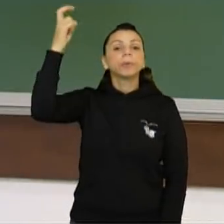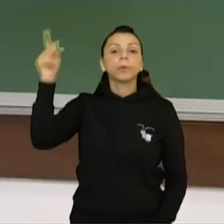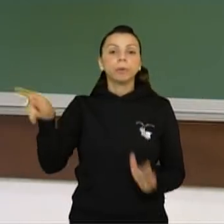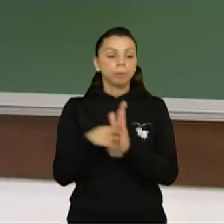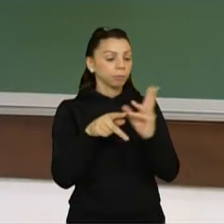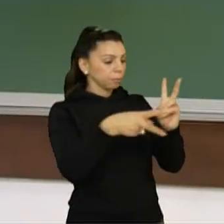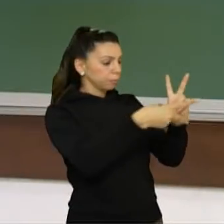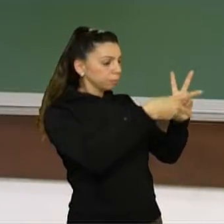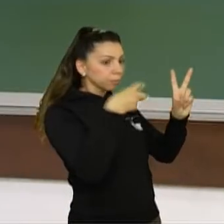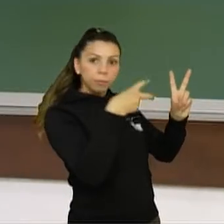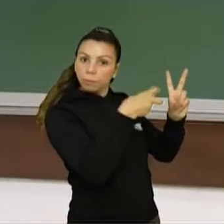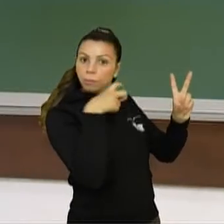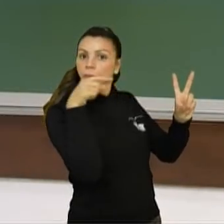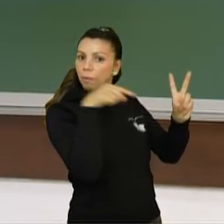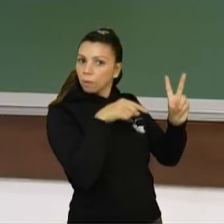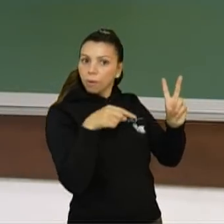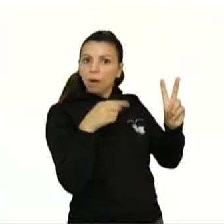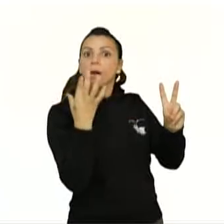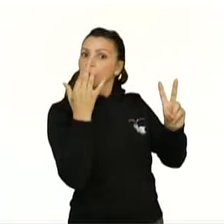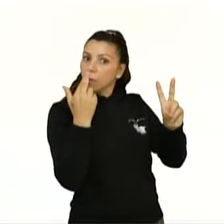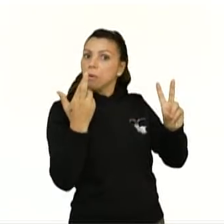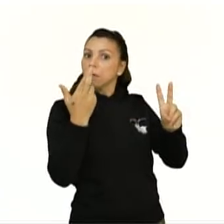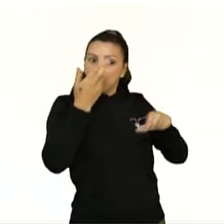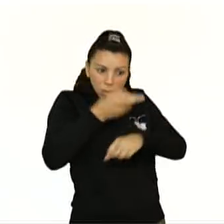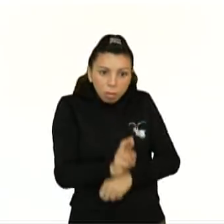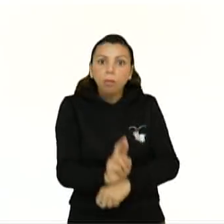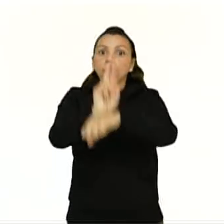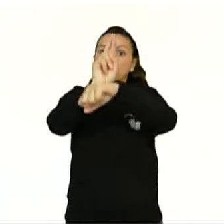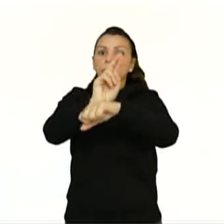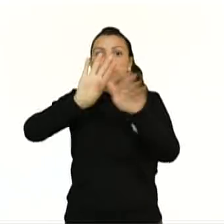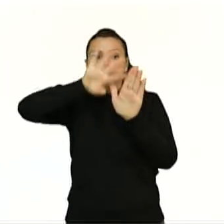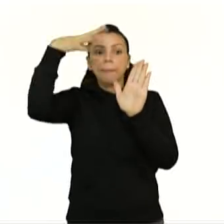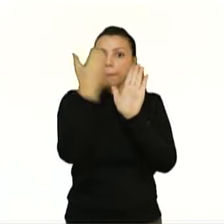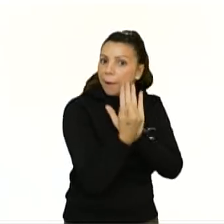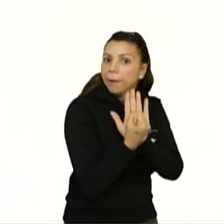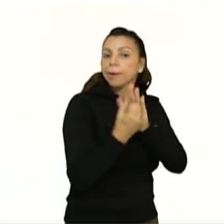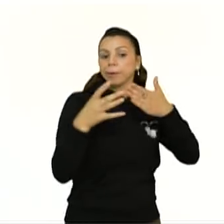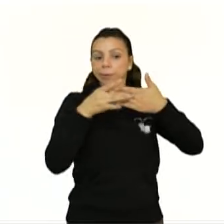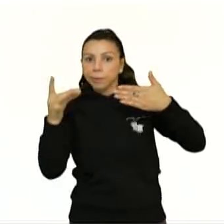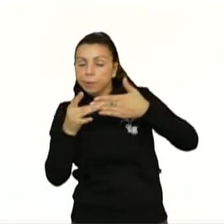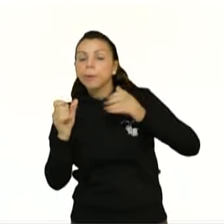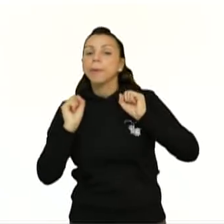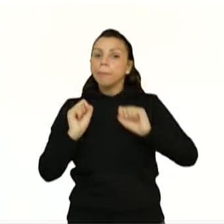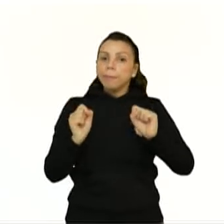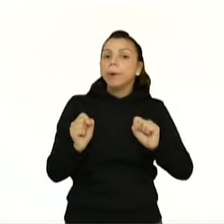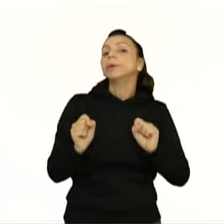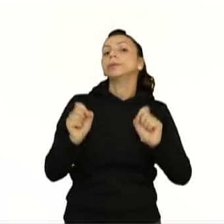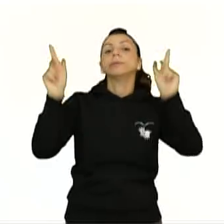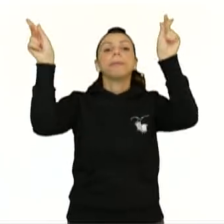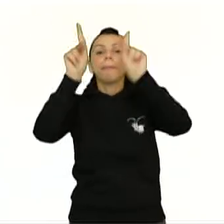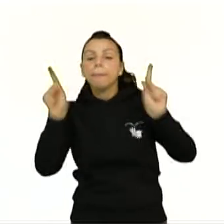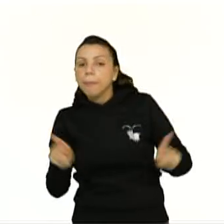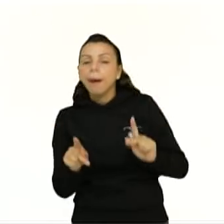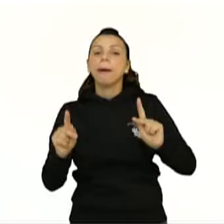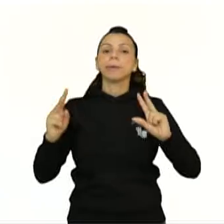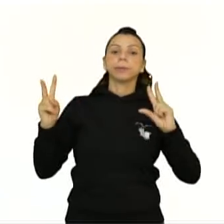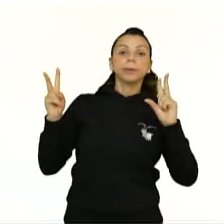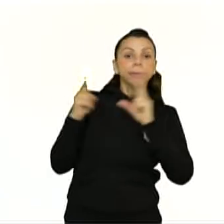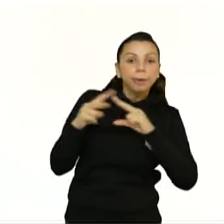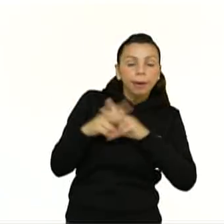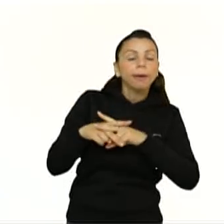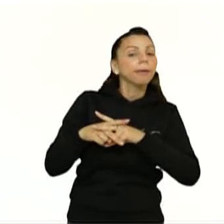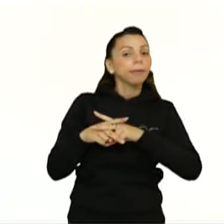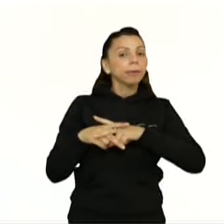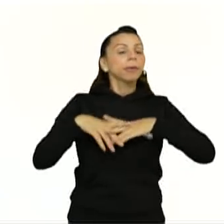a cor tem uma grande representatividade. A cor ela tem simbolismo, ela pode representar paz, pode representar guerra. Então,